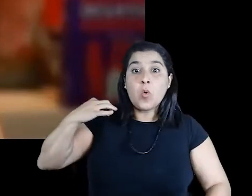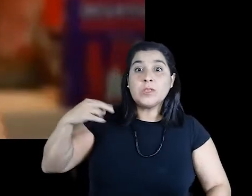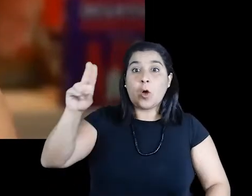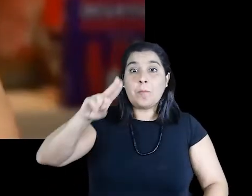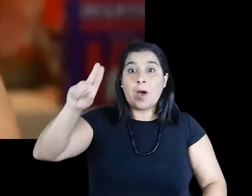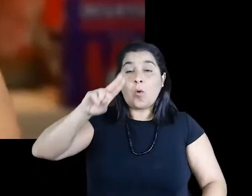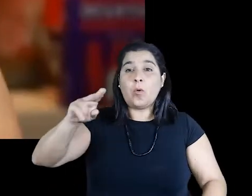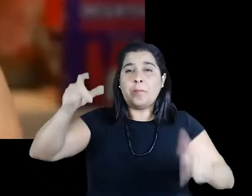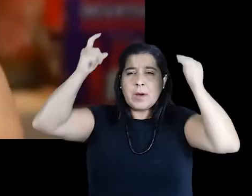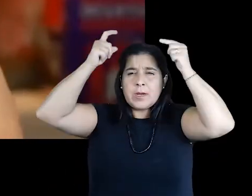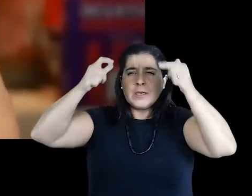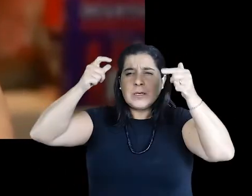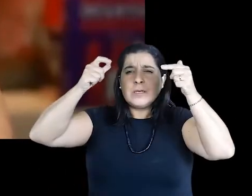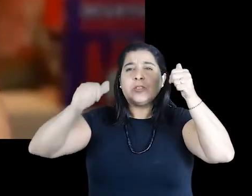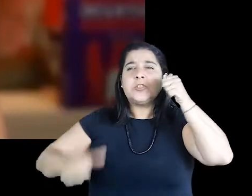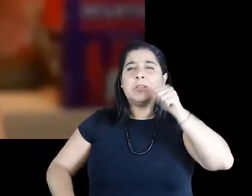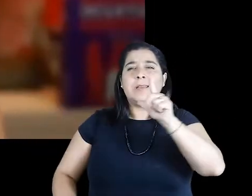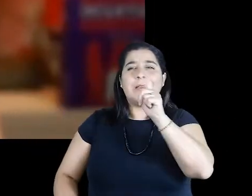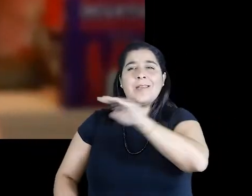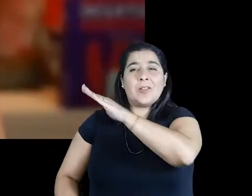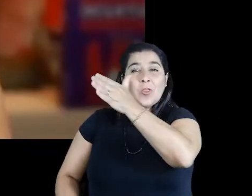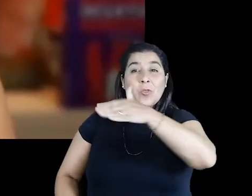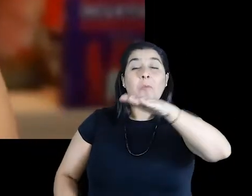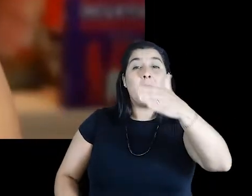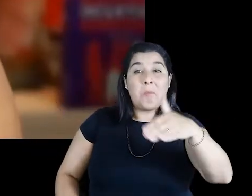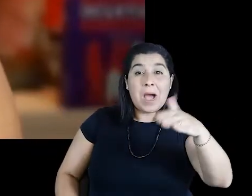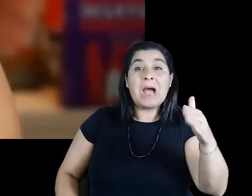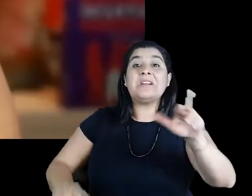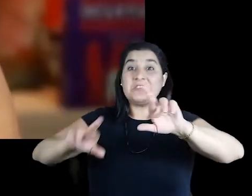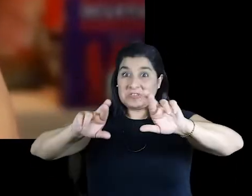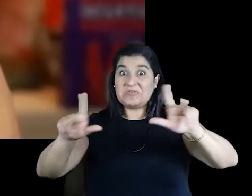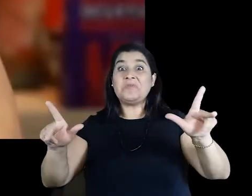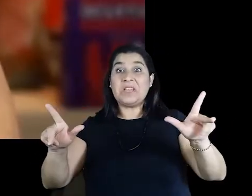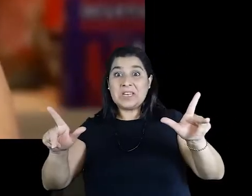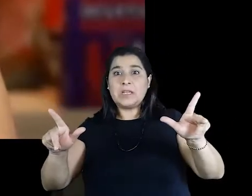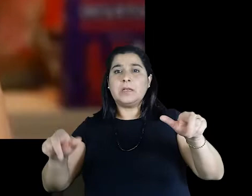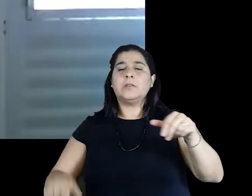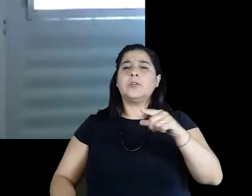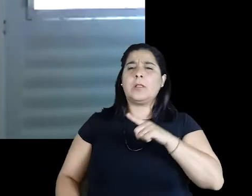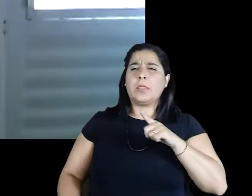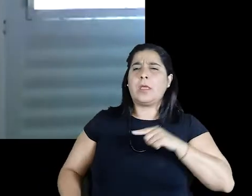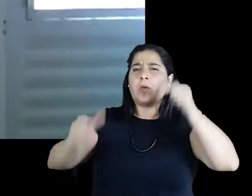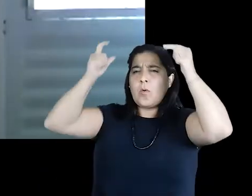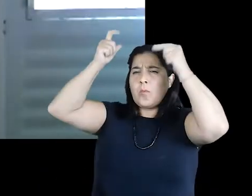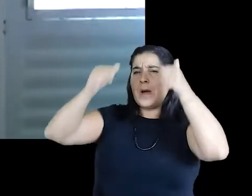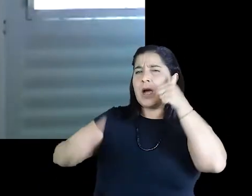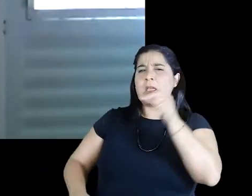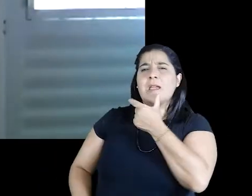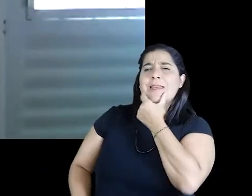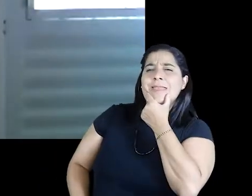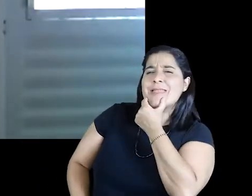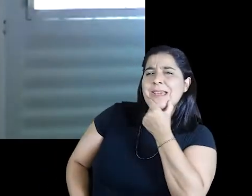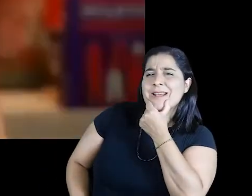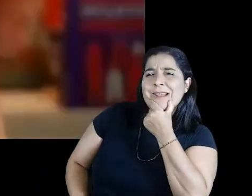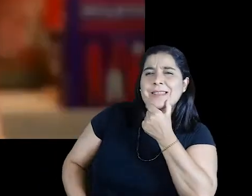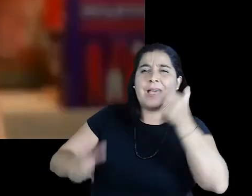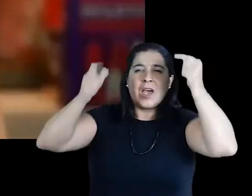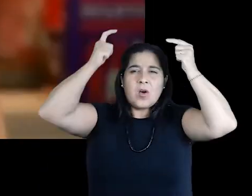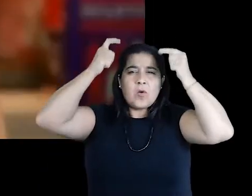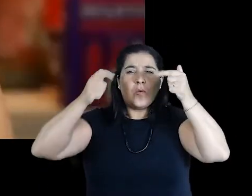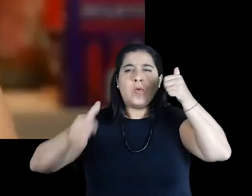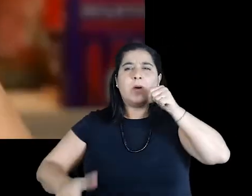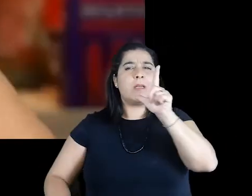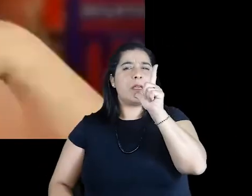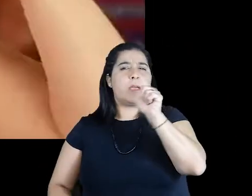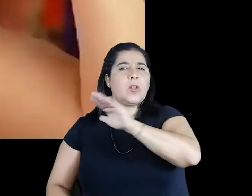Tritão, levanta a mão. Acho que sim, já temos um rei diferente. Temos a rainha, os reis da Inglaterra, o rei